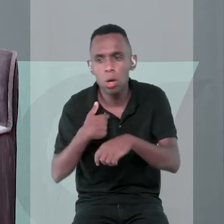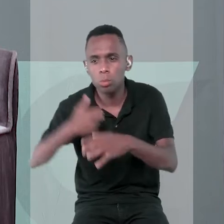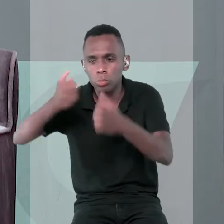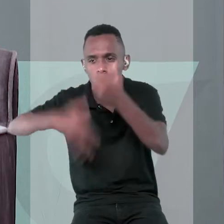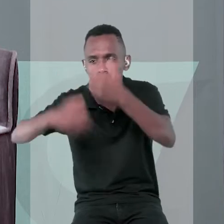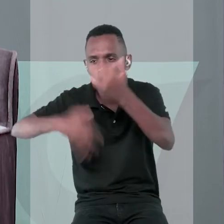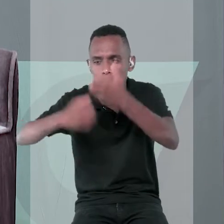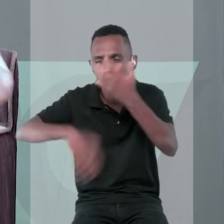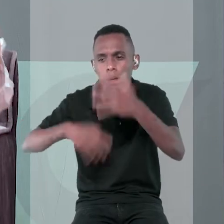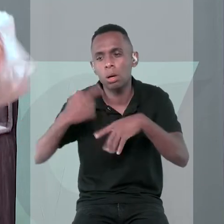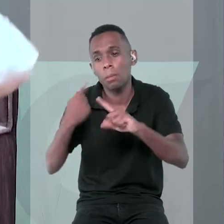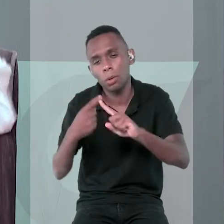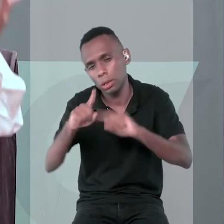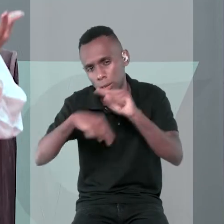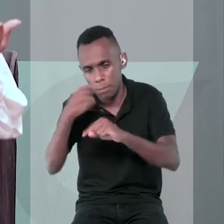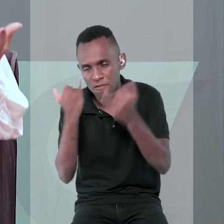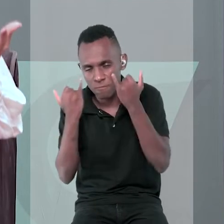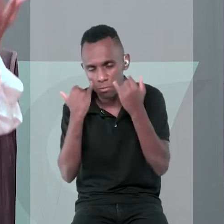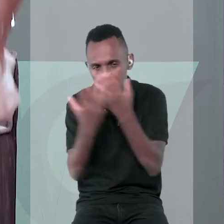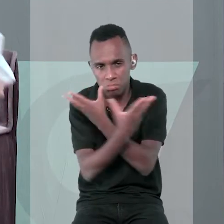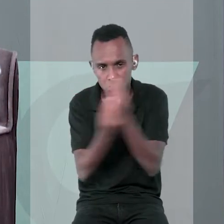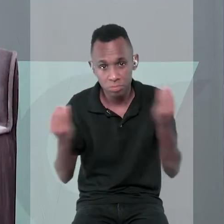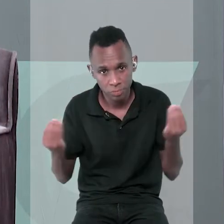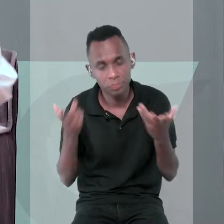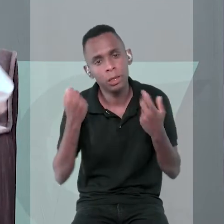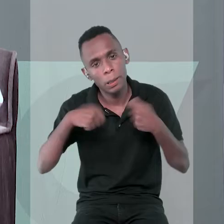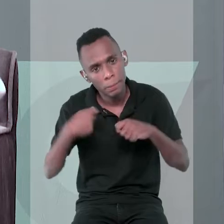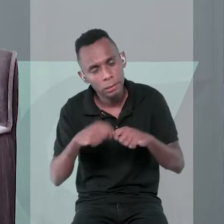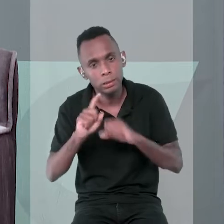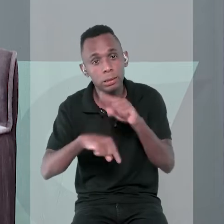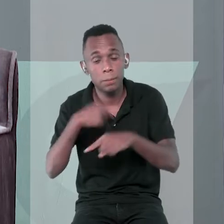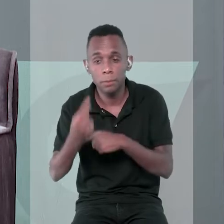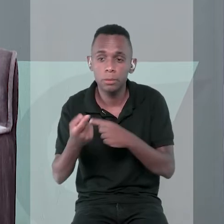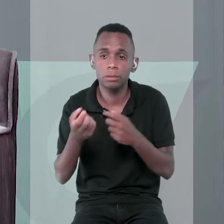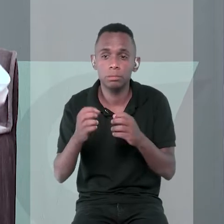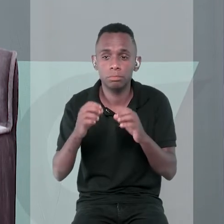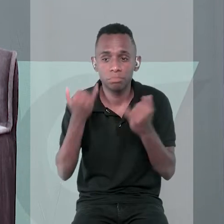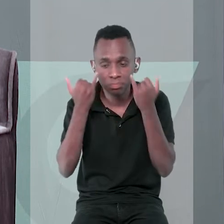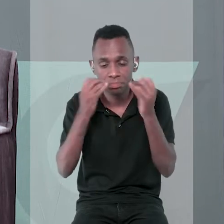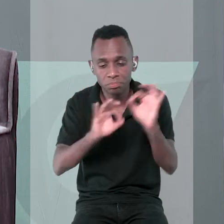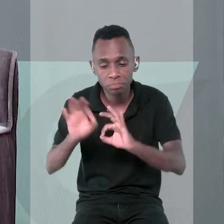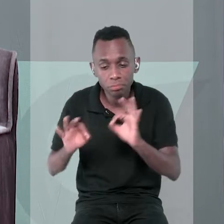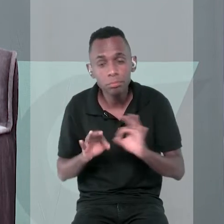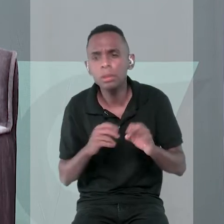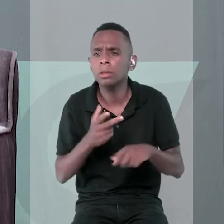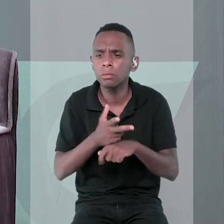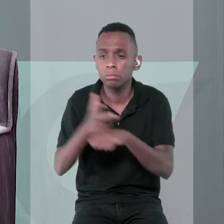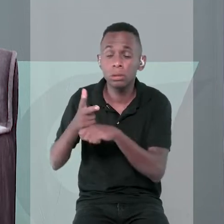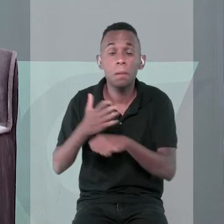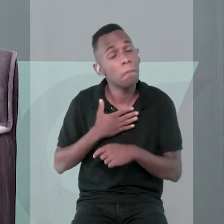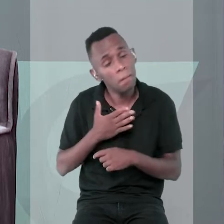para depois, porque era um conjunto de informações muito grande que eu ia ter que tratar depois. Eu falei assim, eu vou fazer esses vídeos para